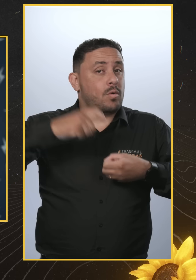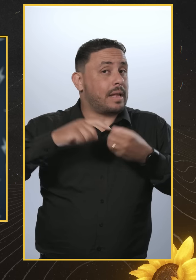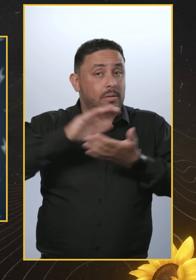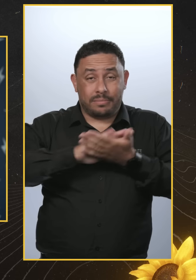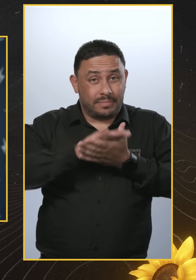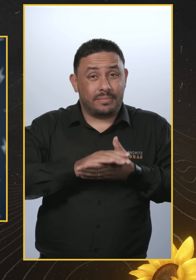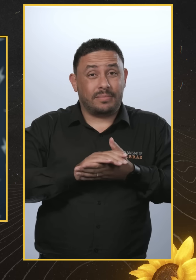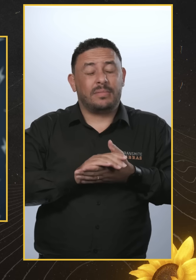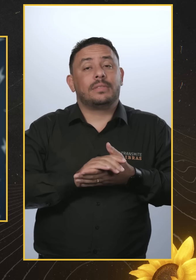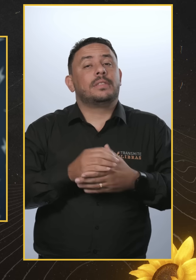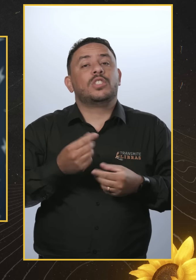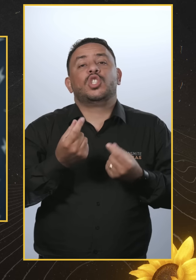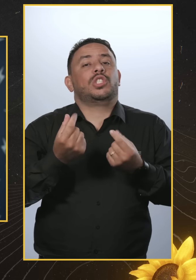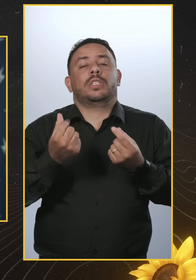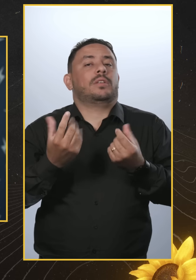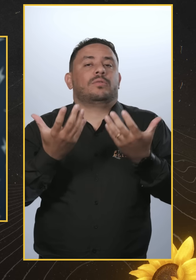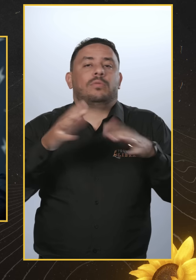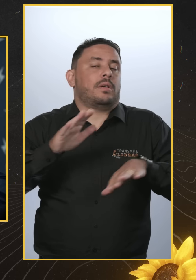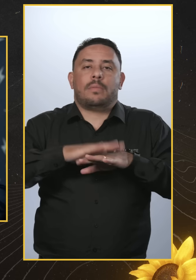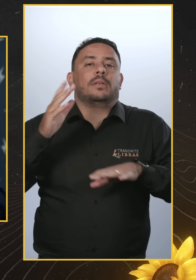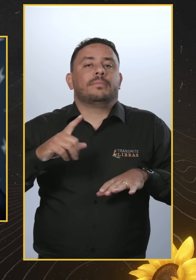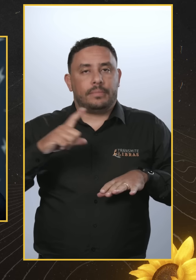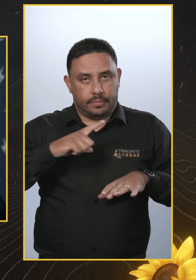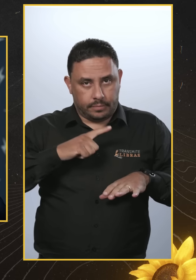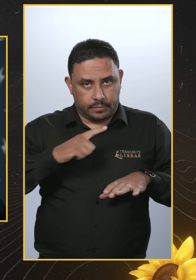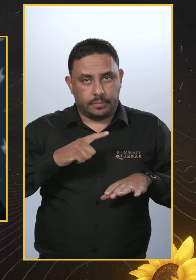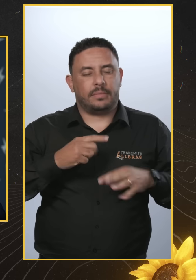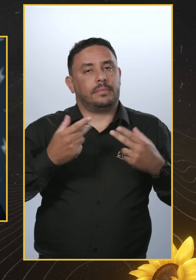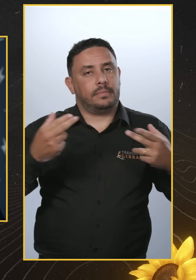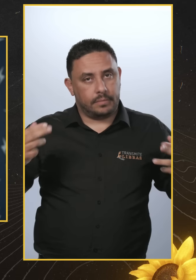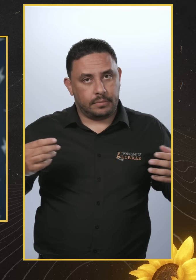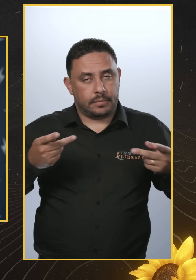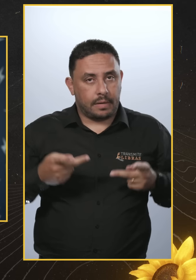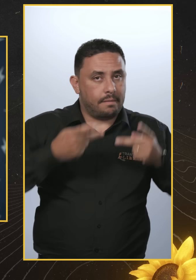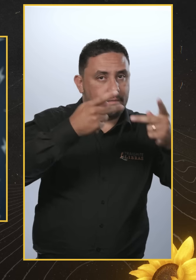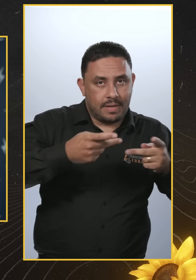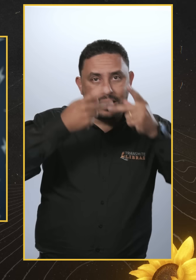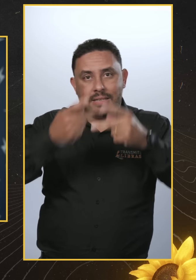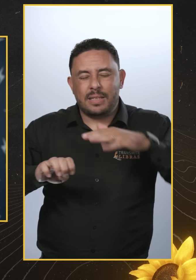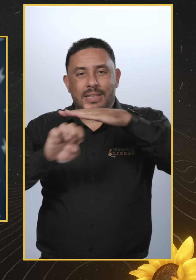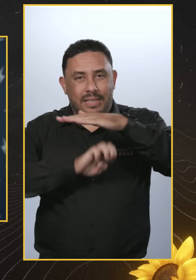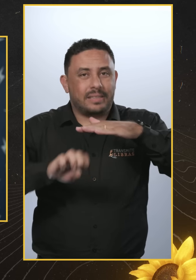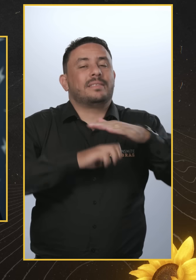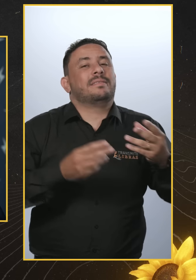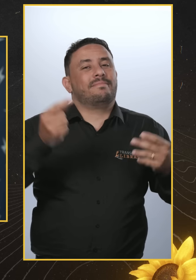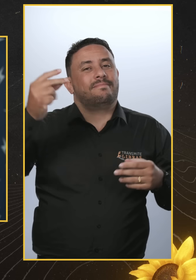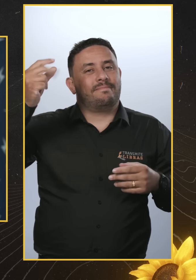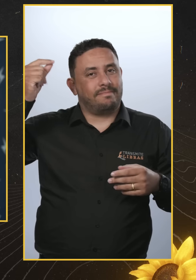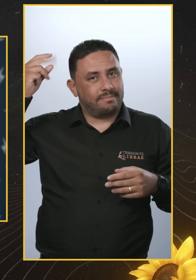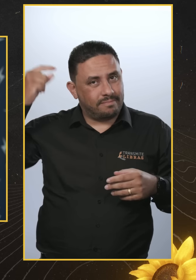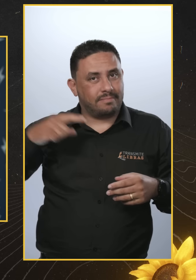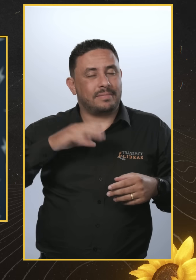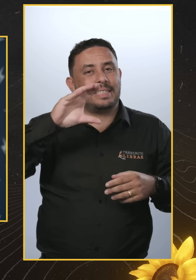tô eu já construí riqueza não tô afim de mexer com isso eu já tenho programado eu não vou nas empresas para você ter noção já tenho muito tempo eu tenho